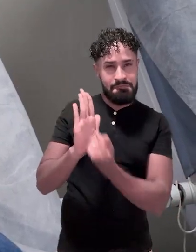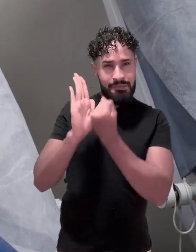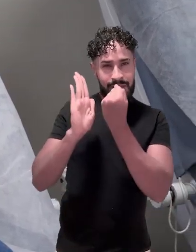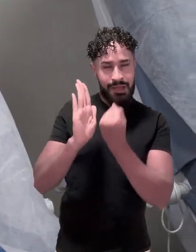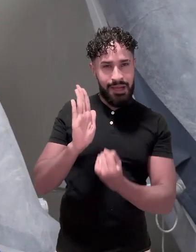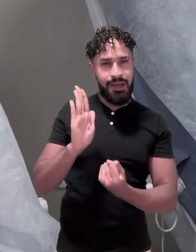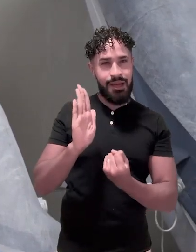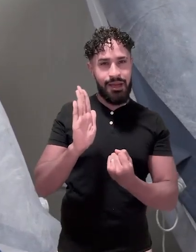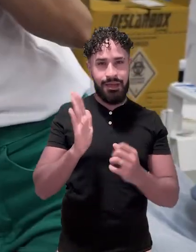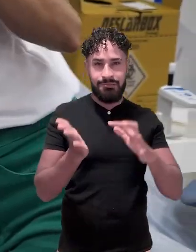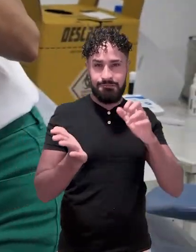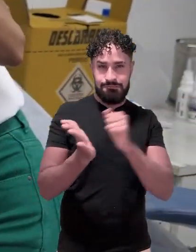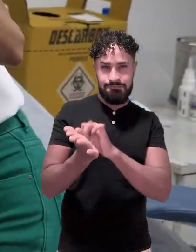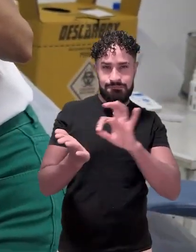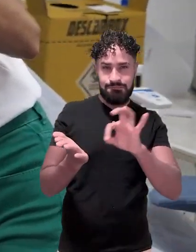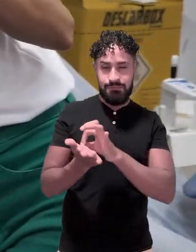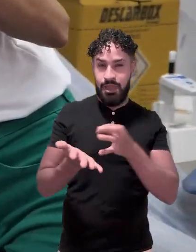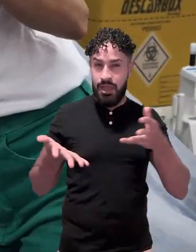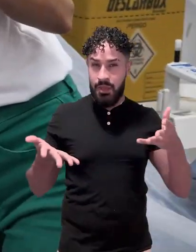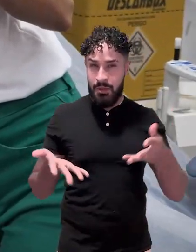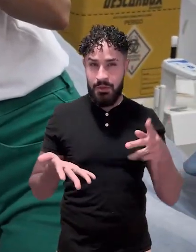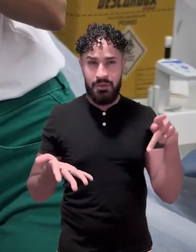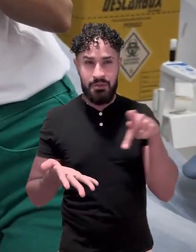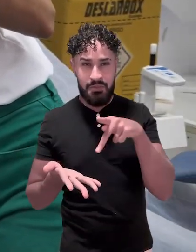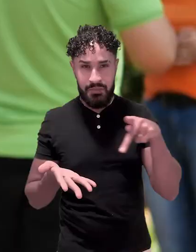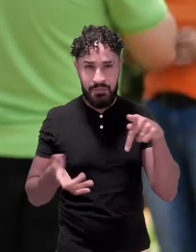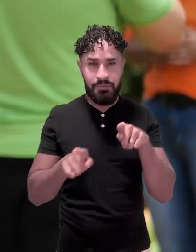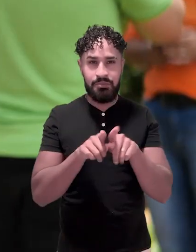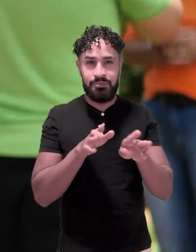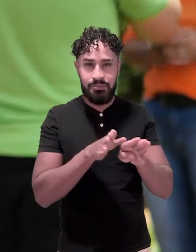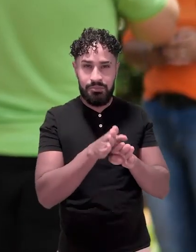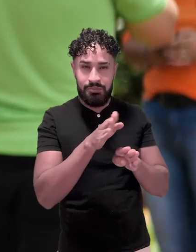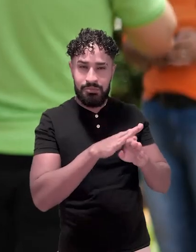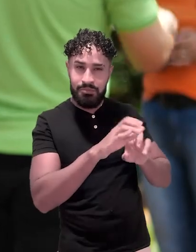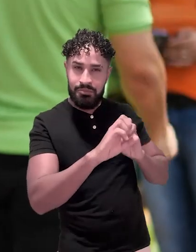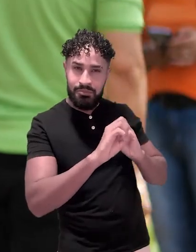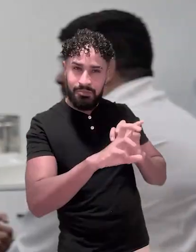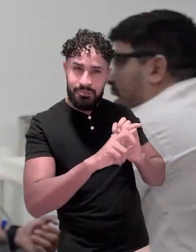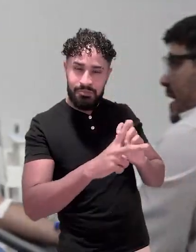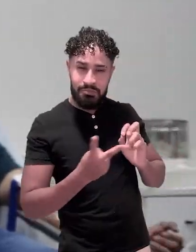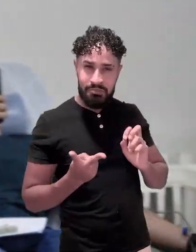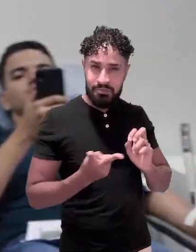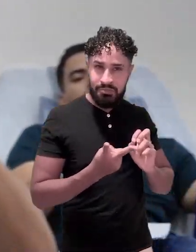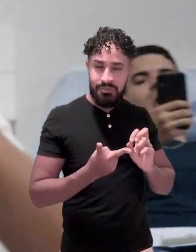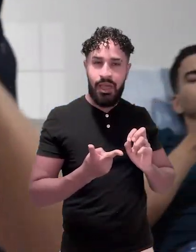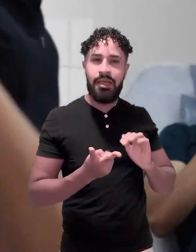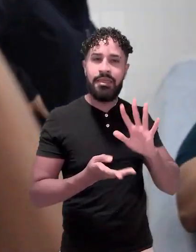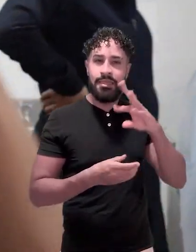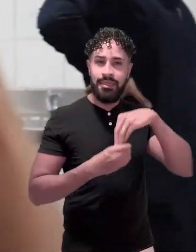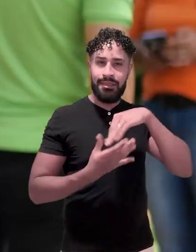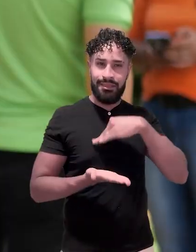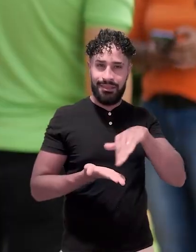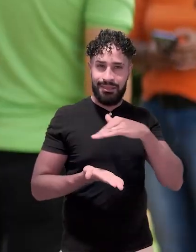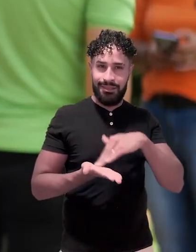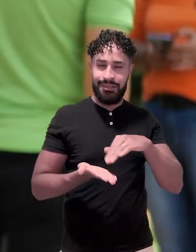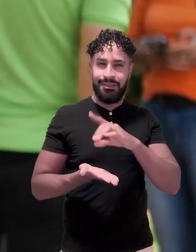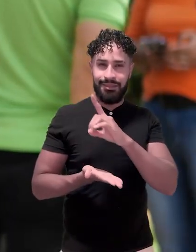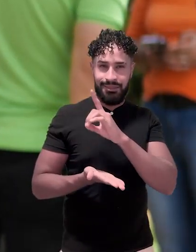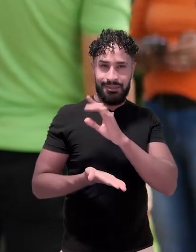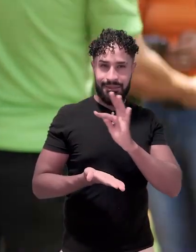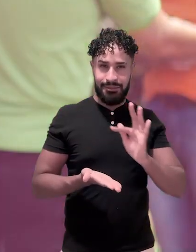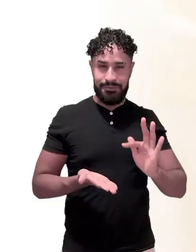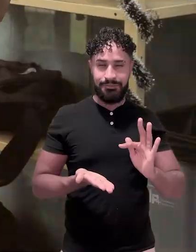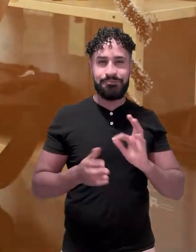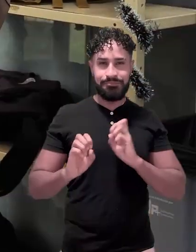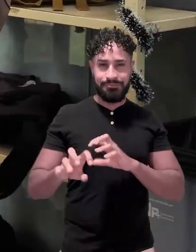que marca a campanha do Convoca Já. Convoca Já professores e orientadores educacionais da Secretaria de Estado do